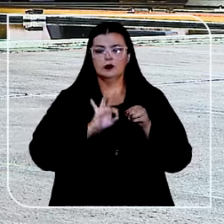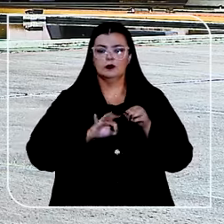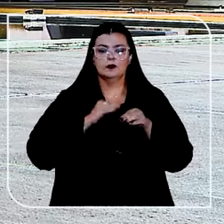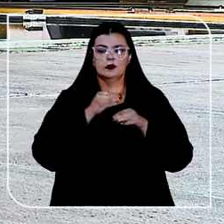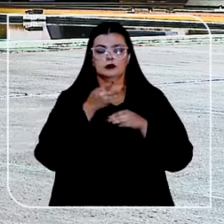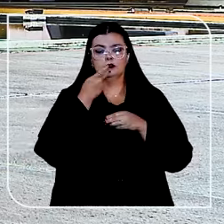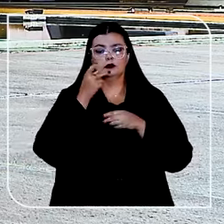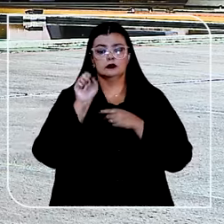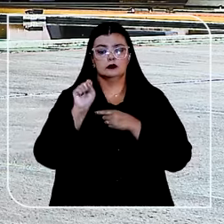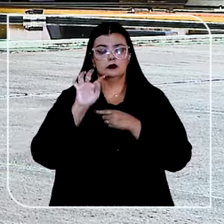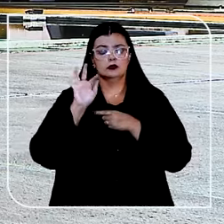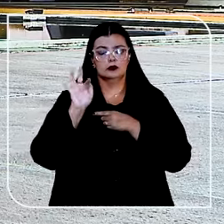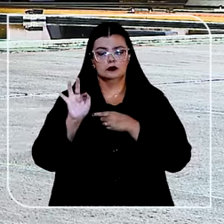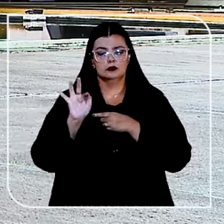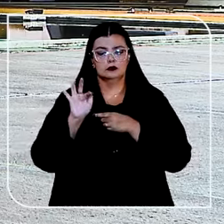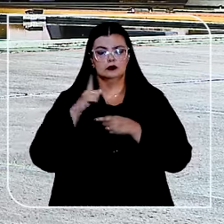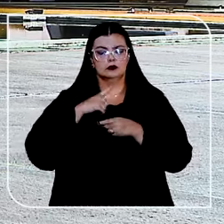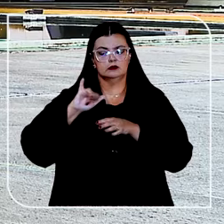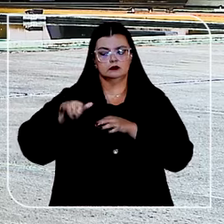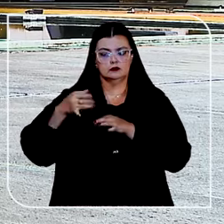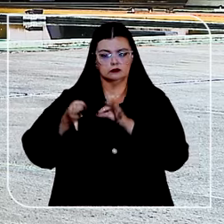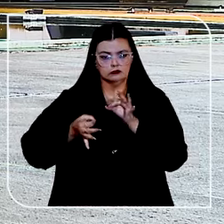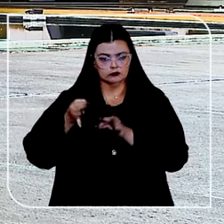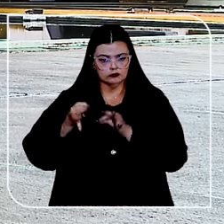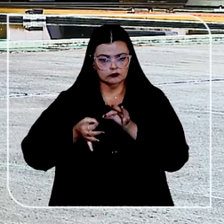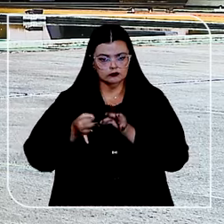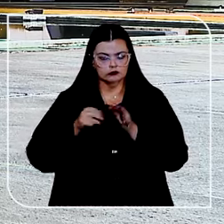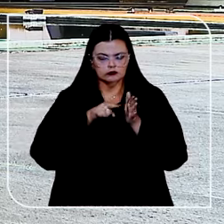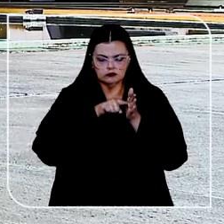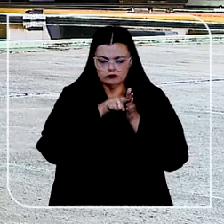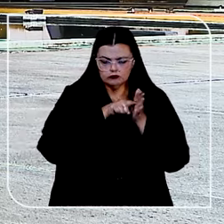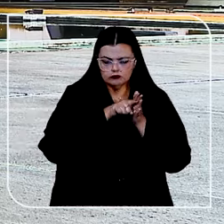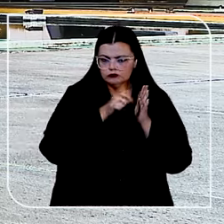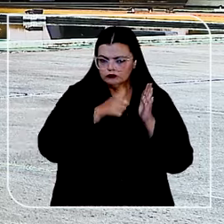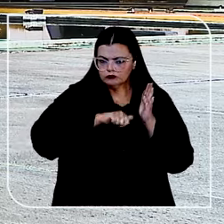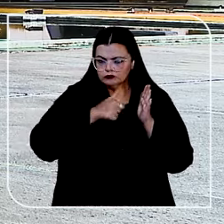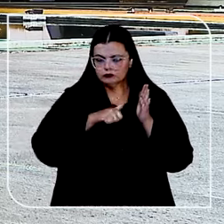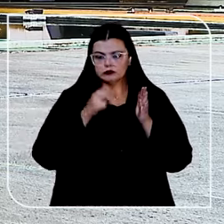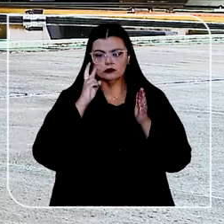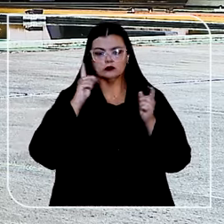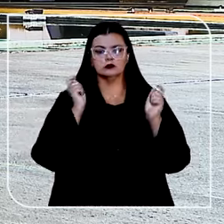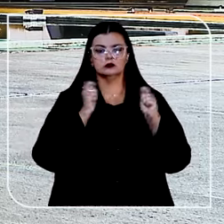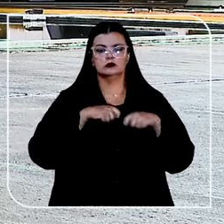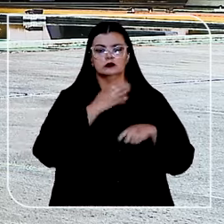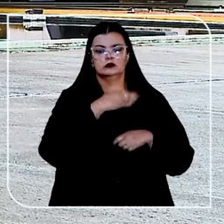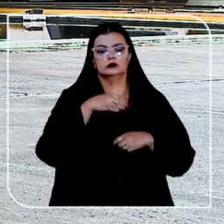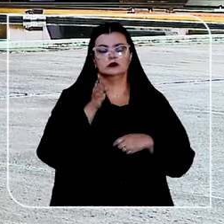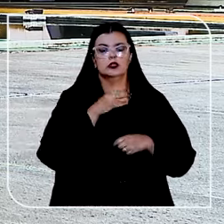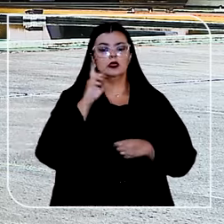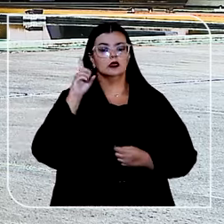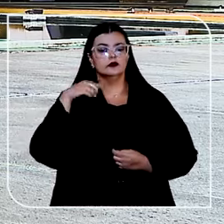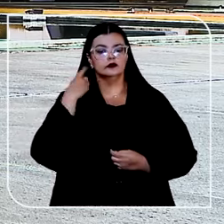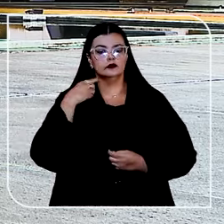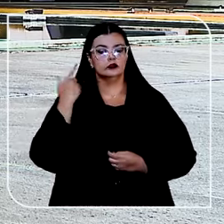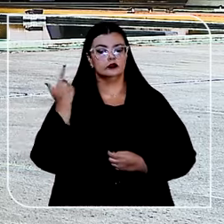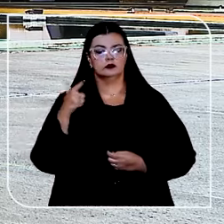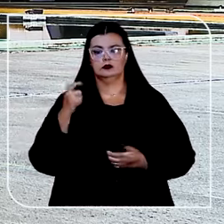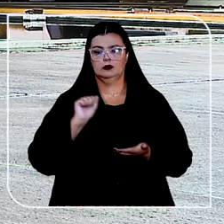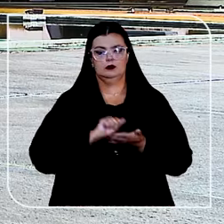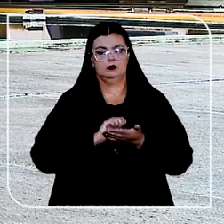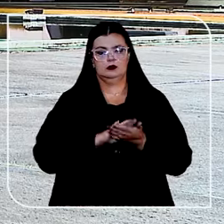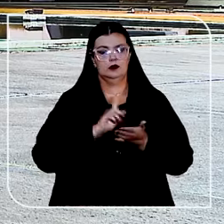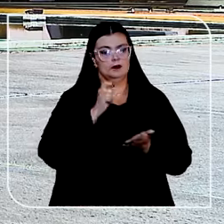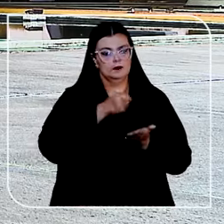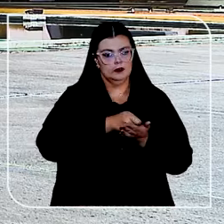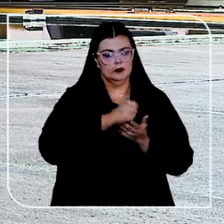também apontou que o STF ao julgar o recur embora tivesse analisando a possibilidade de suspensão de advogados que não